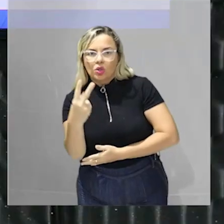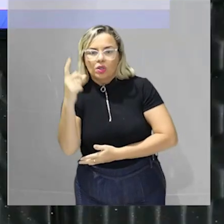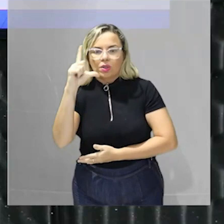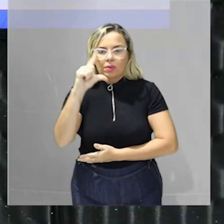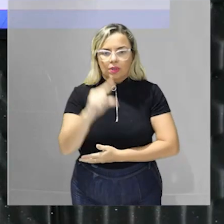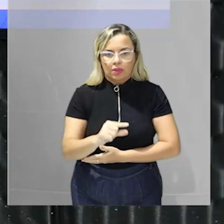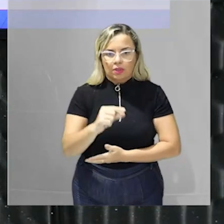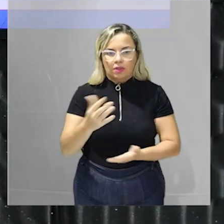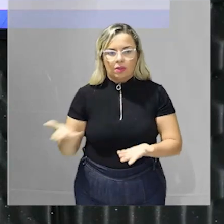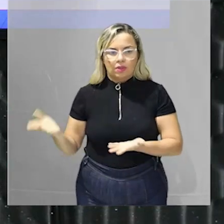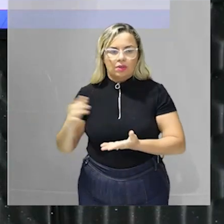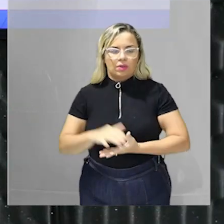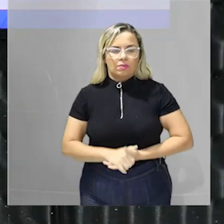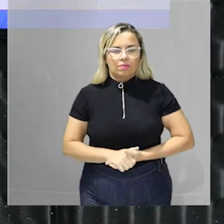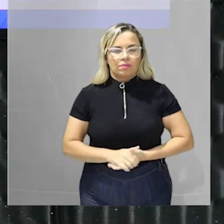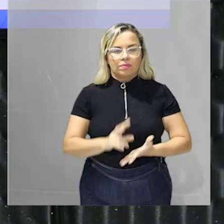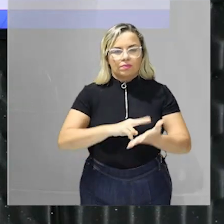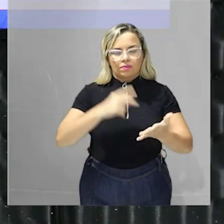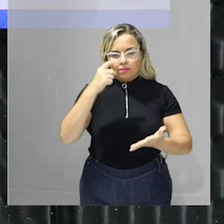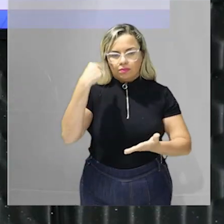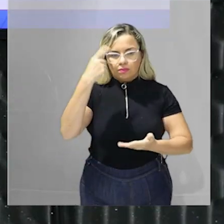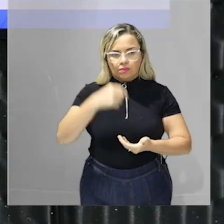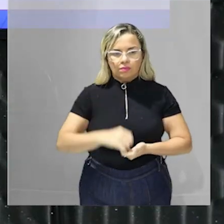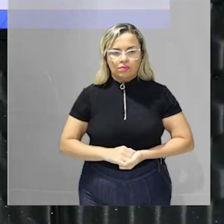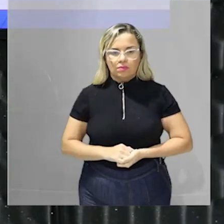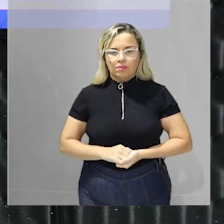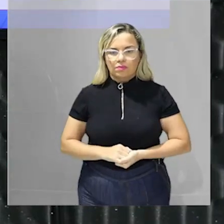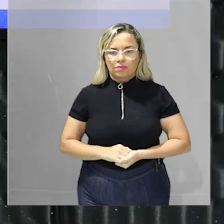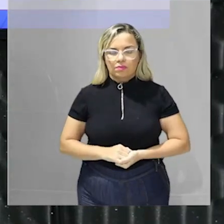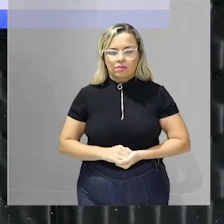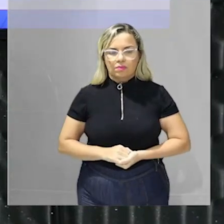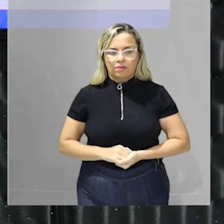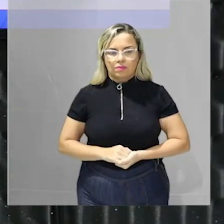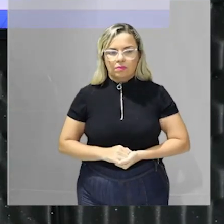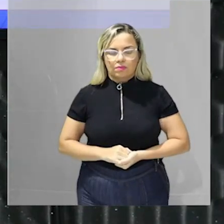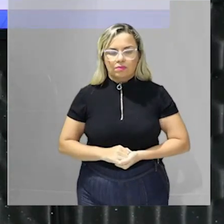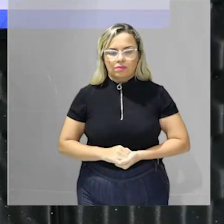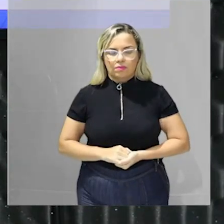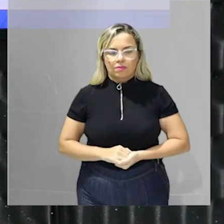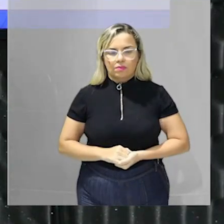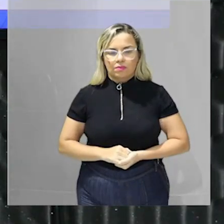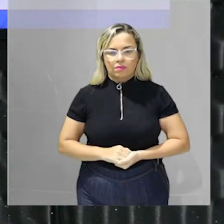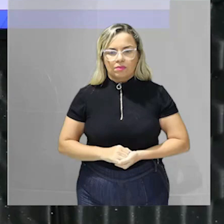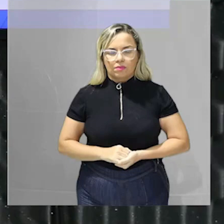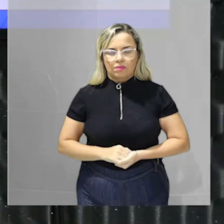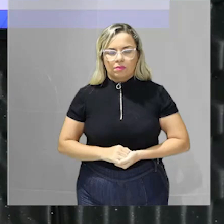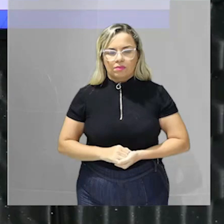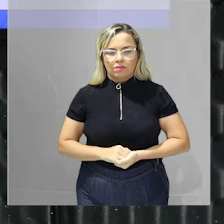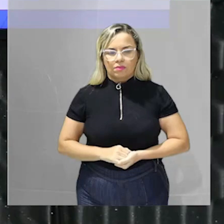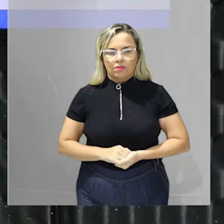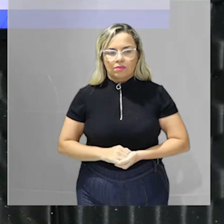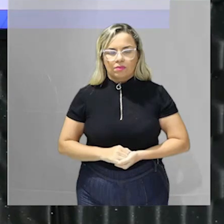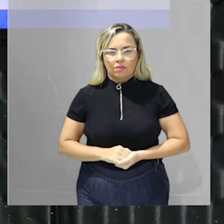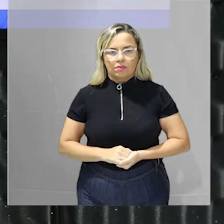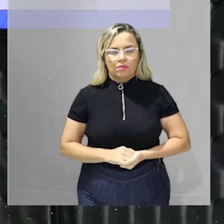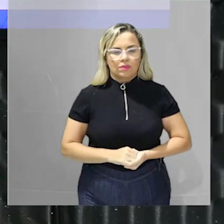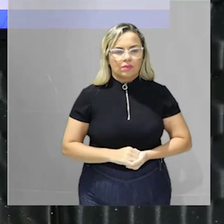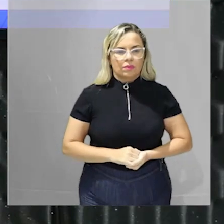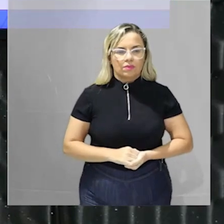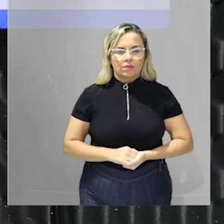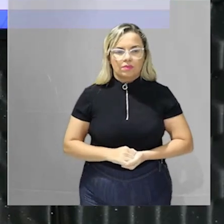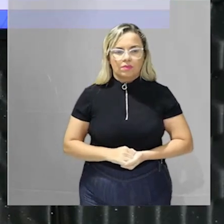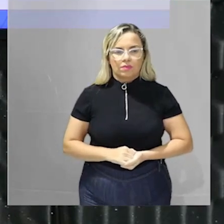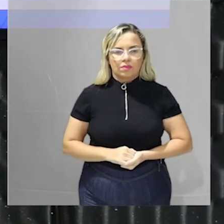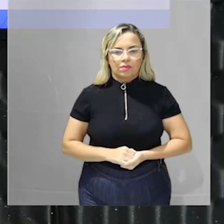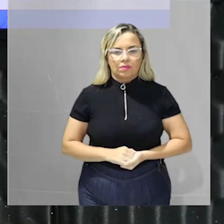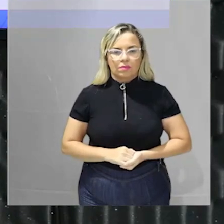pequenos. La tienda está cerrada los domingos. Los demás días está abierta. Então,